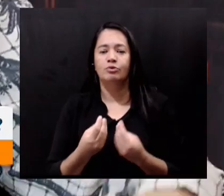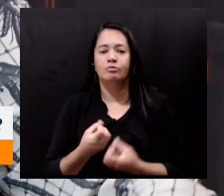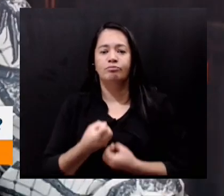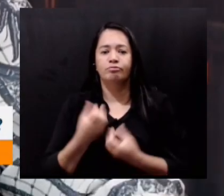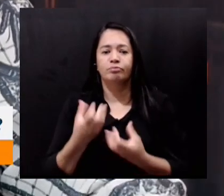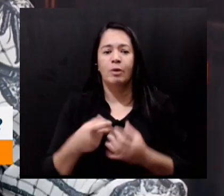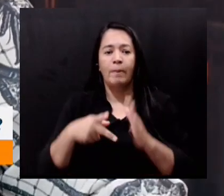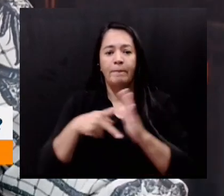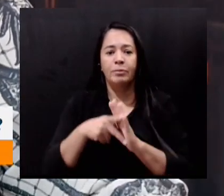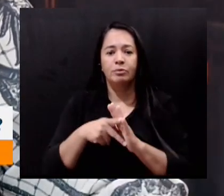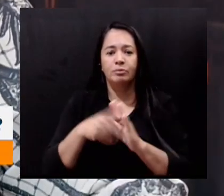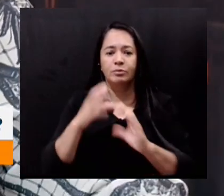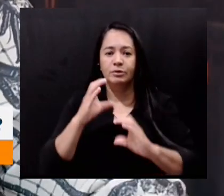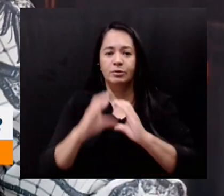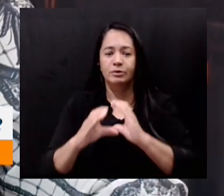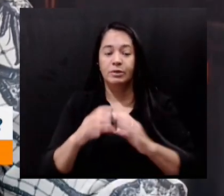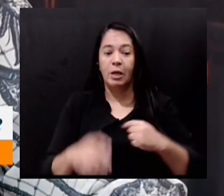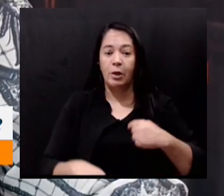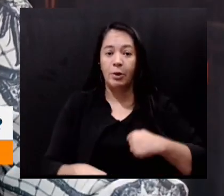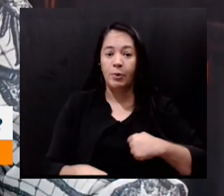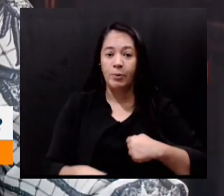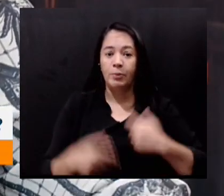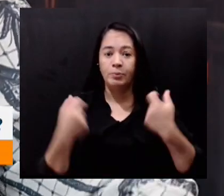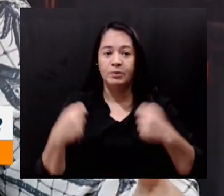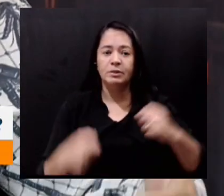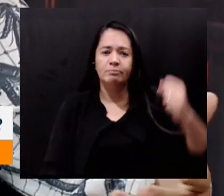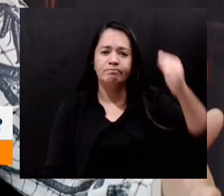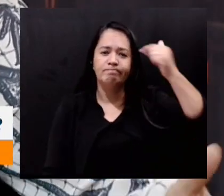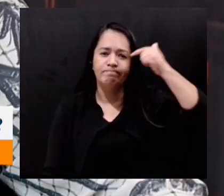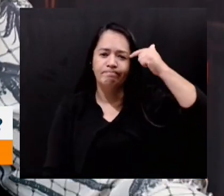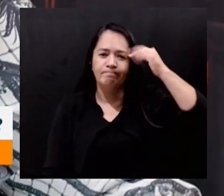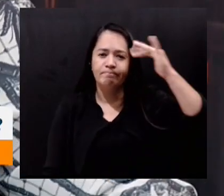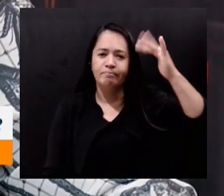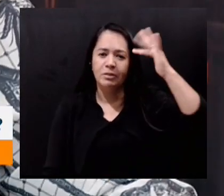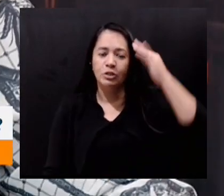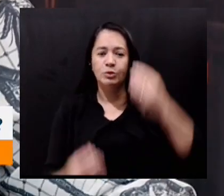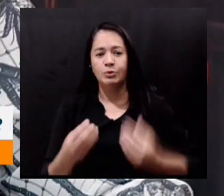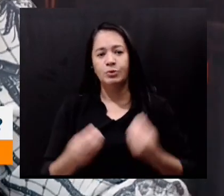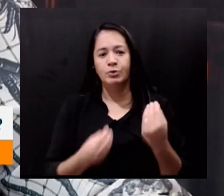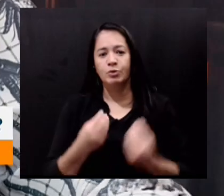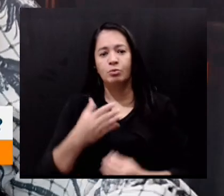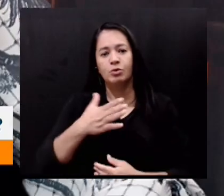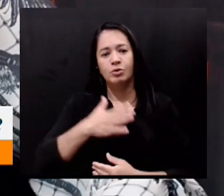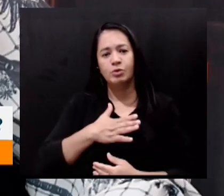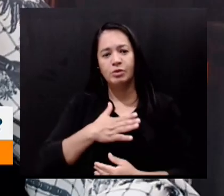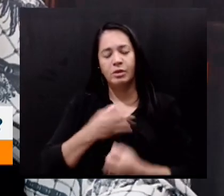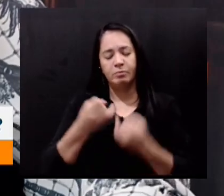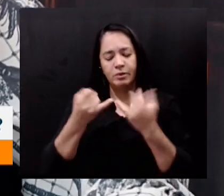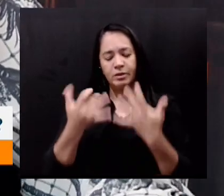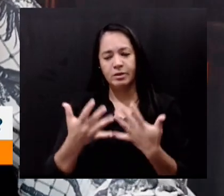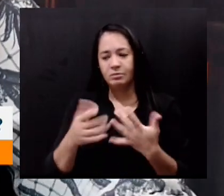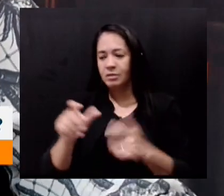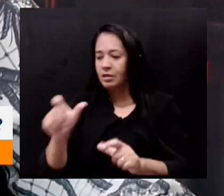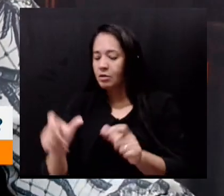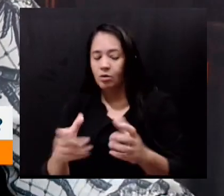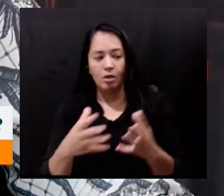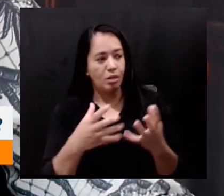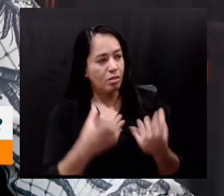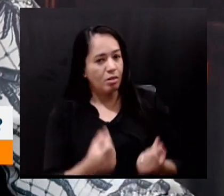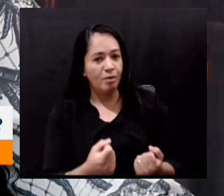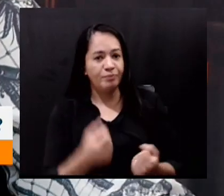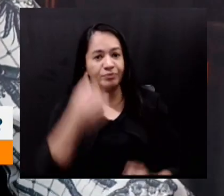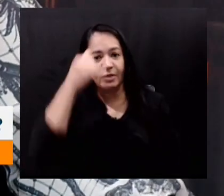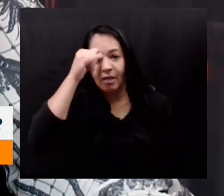imaginar como que aquela fala minha vai ser recebida pelo outro, evitar todos os ruídos